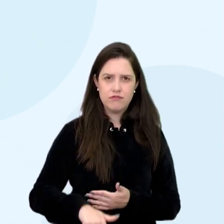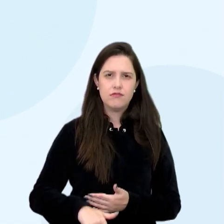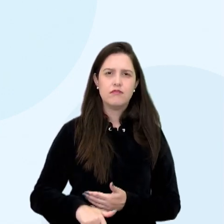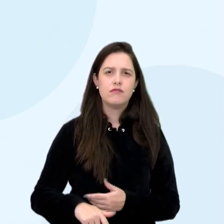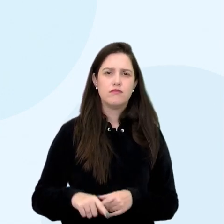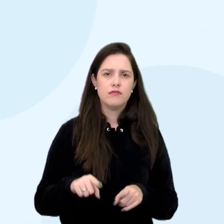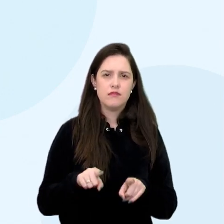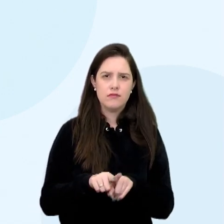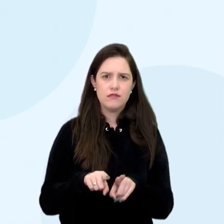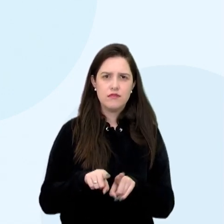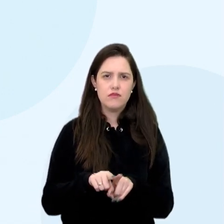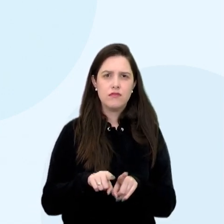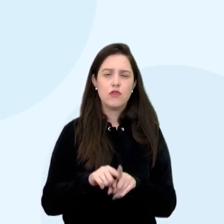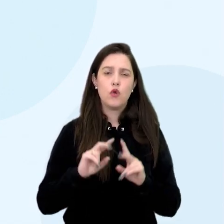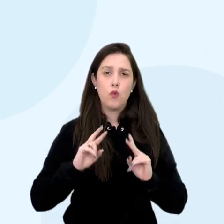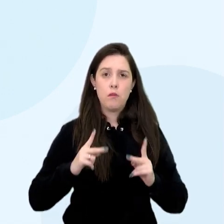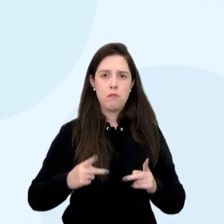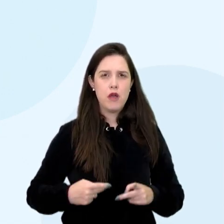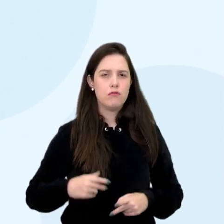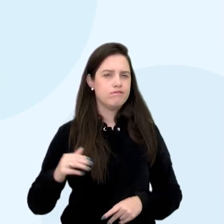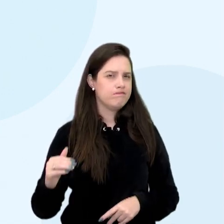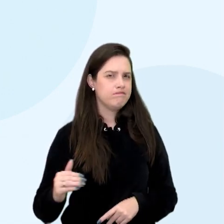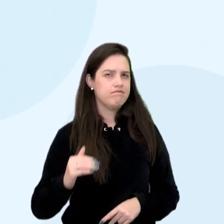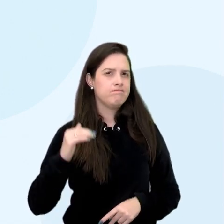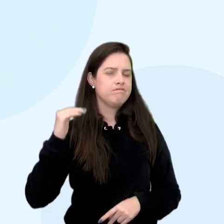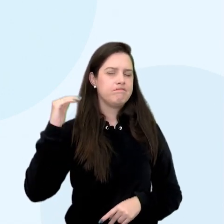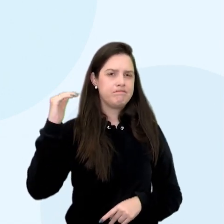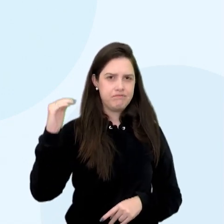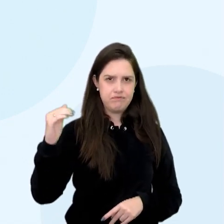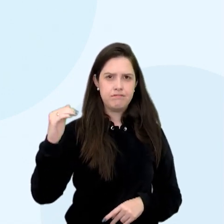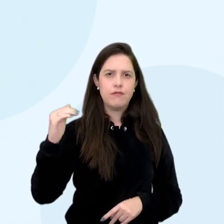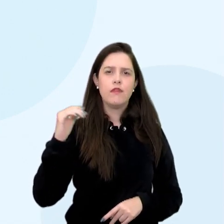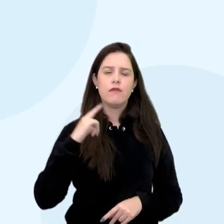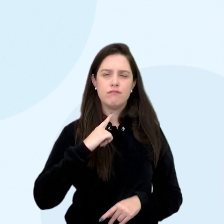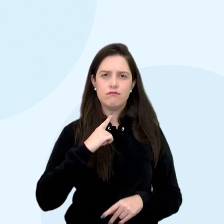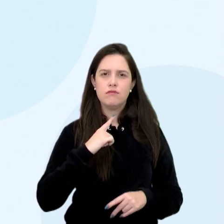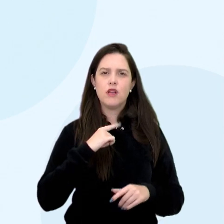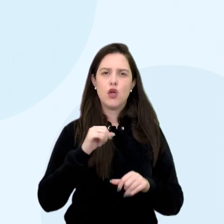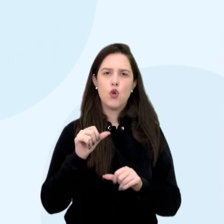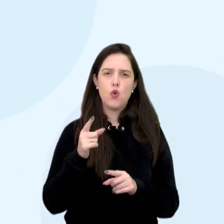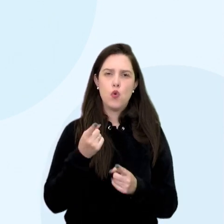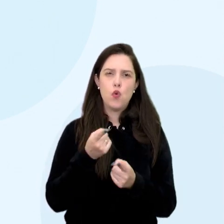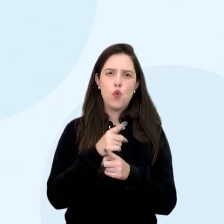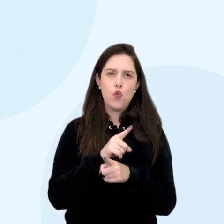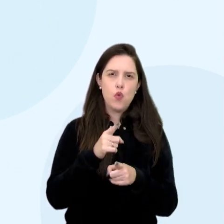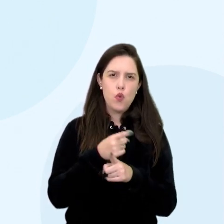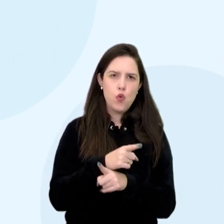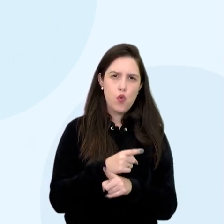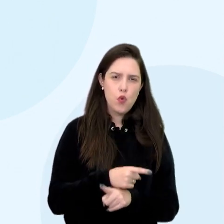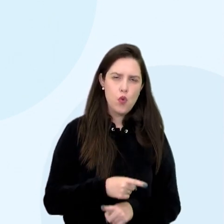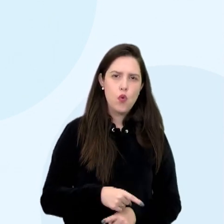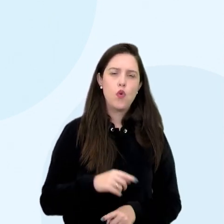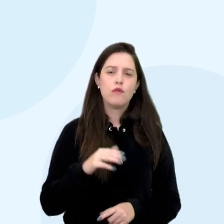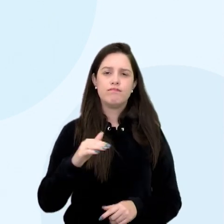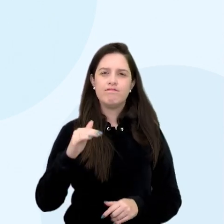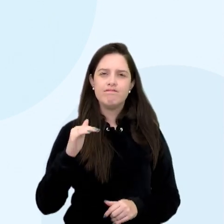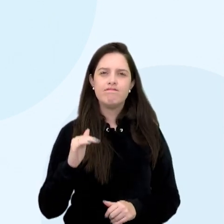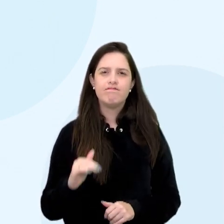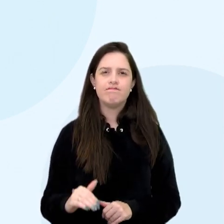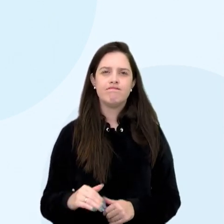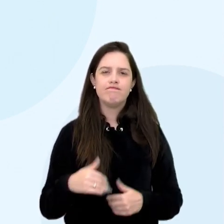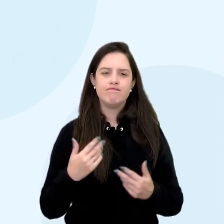e o manto superior, né? A descontinuidade de Repet está lá entre o manto superior e o manto inferior. A